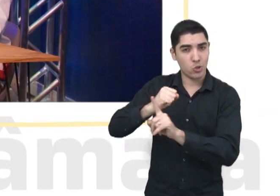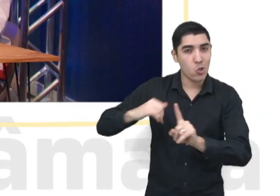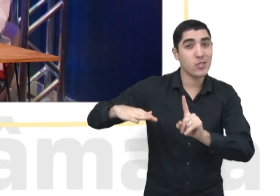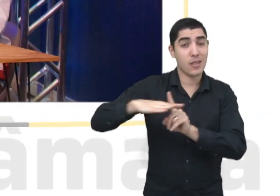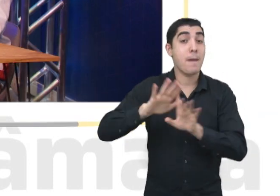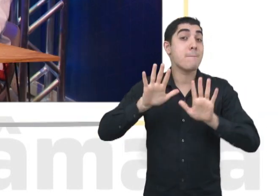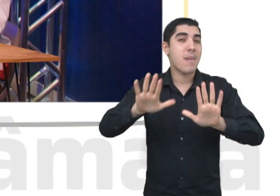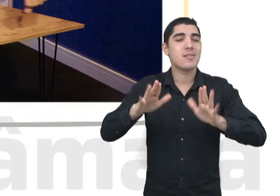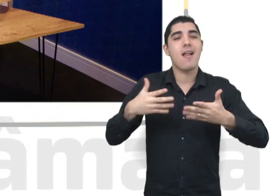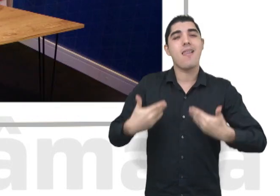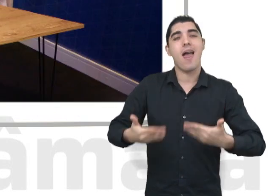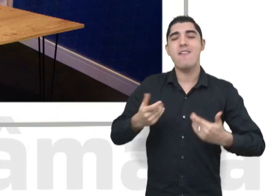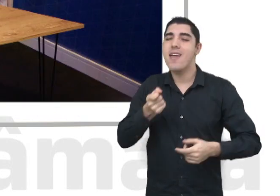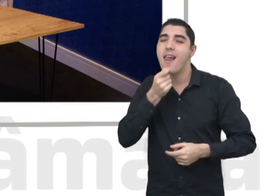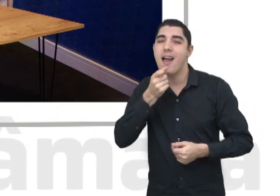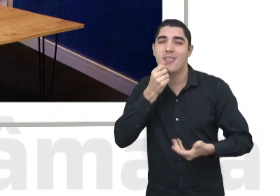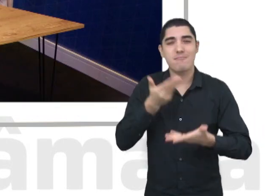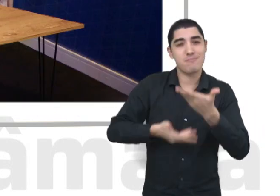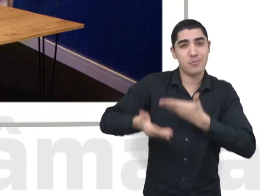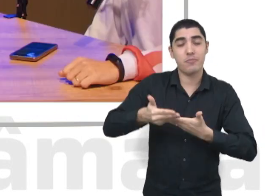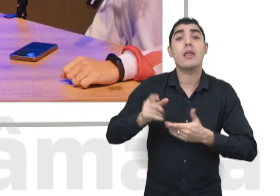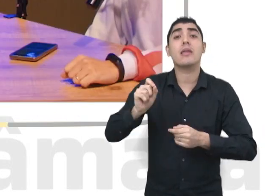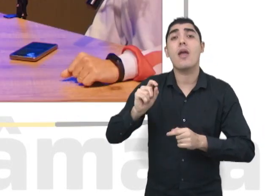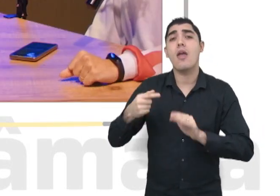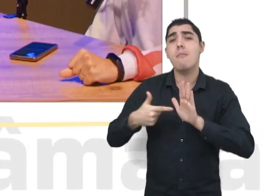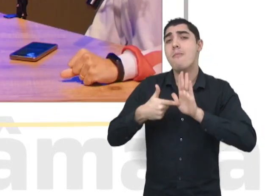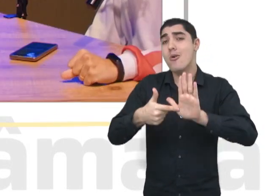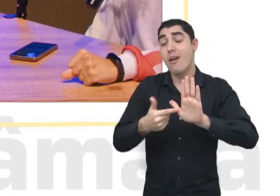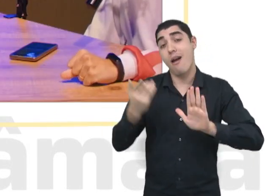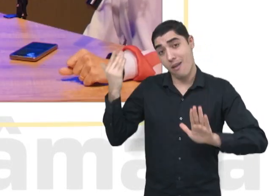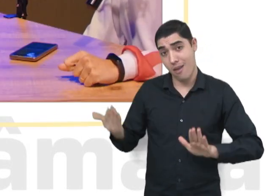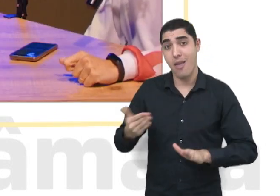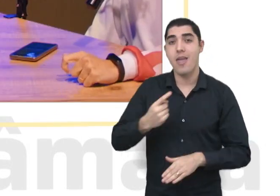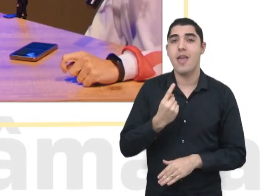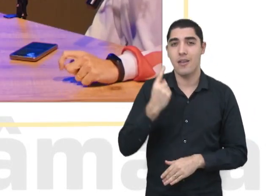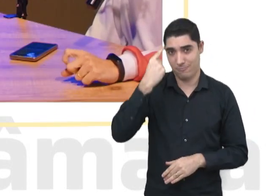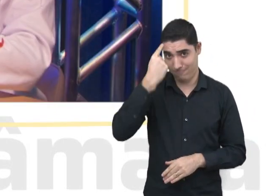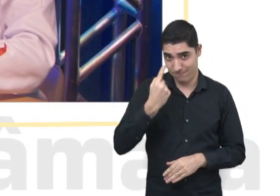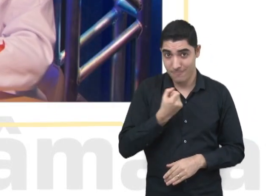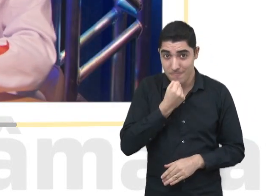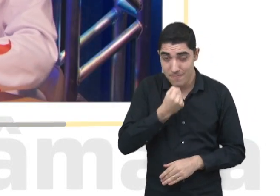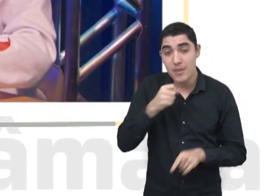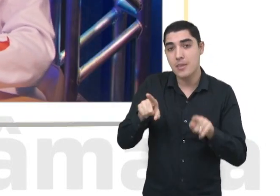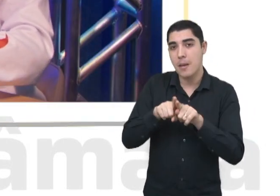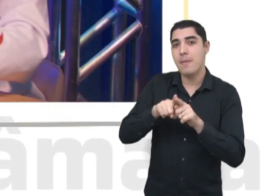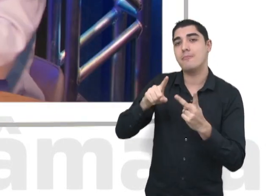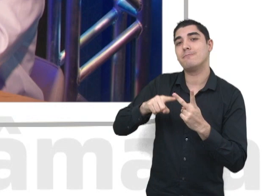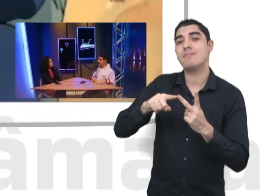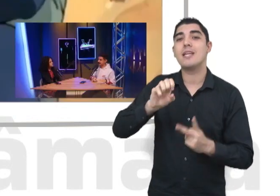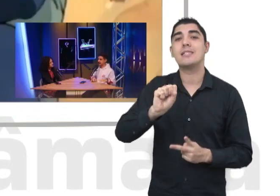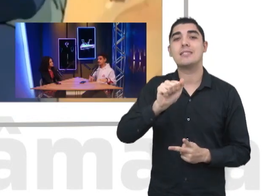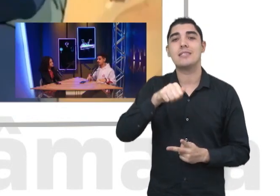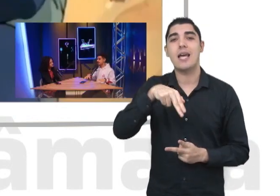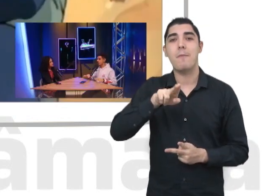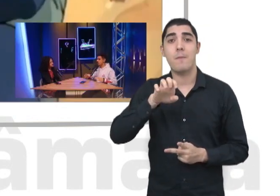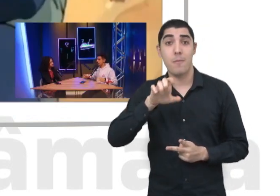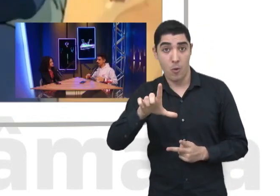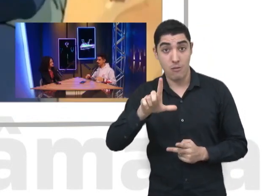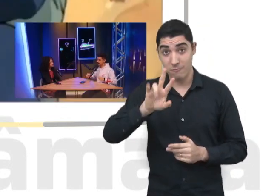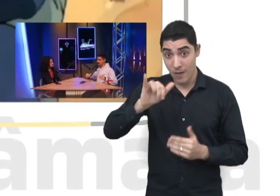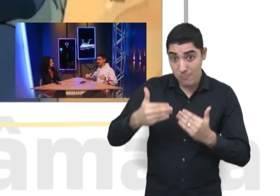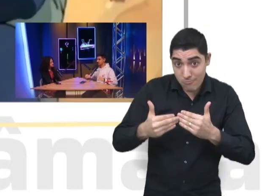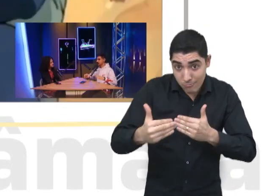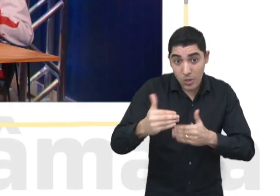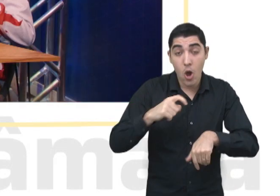de um jeito bem descomplicado. Quem vai comandar o bate-papo é a Tamires Vick e o Samuel Strasser. A atração estreia